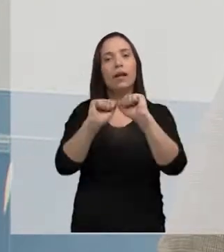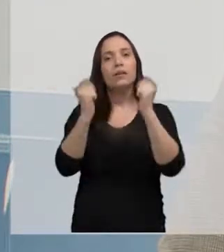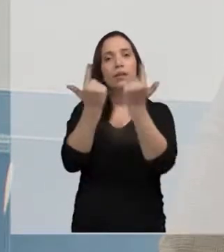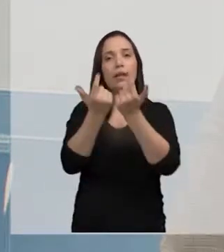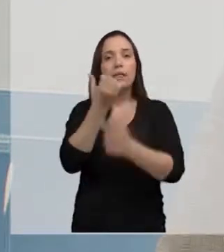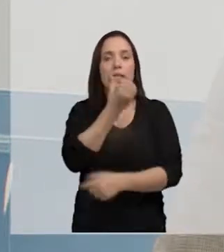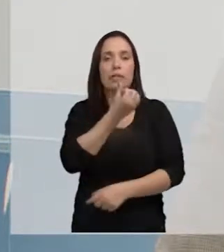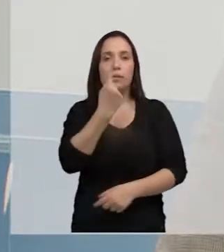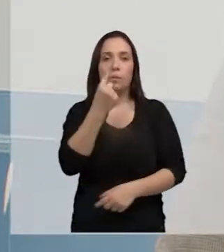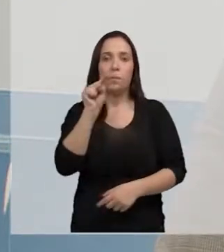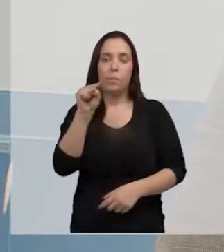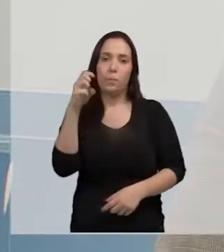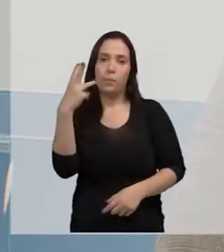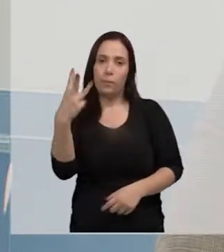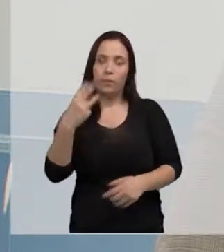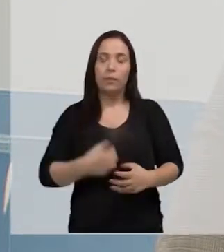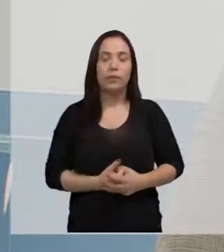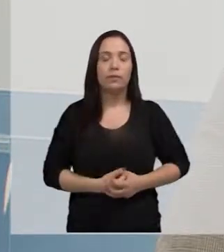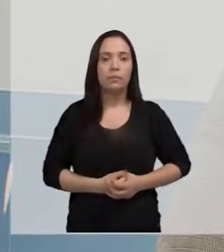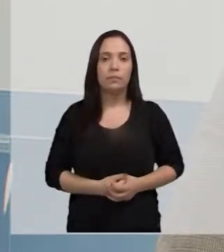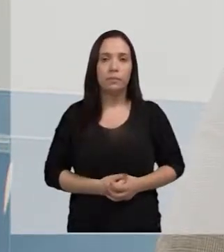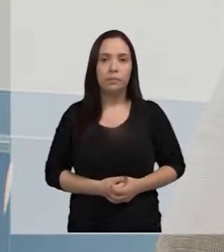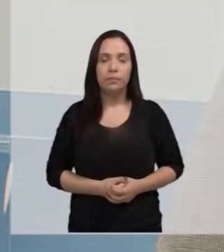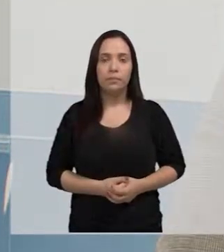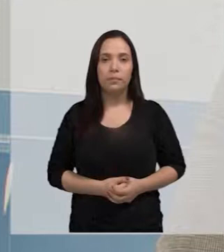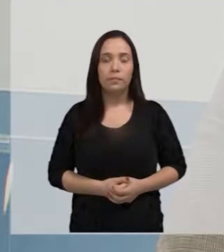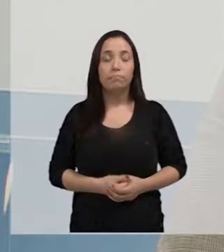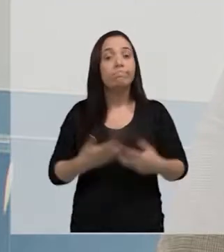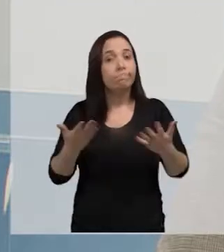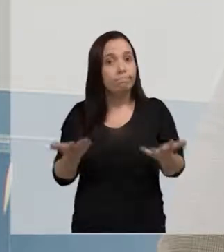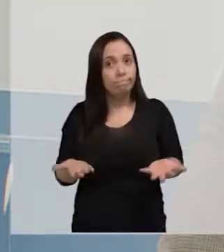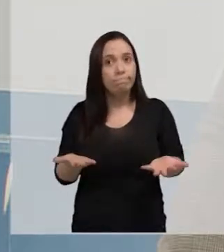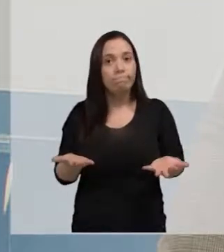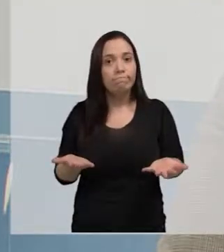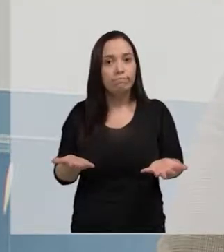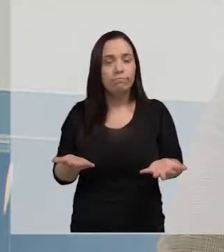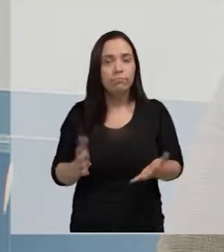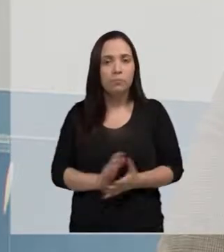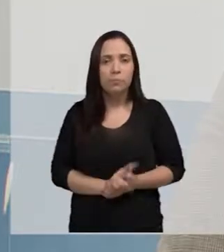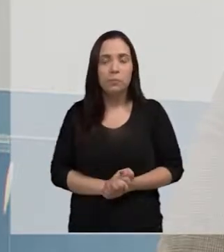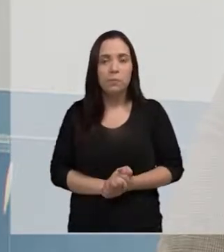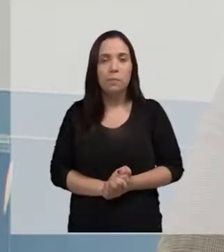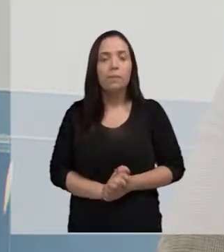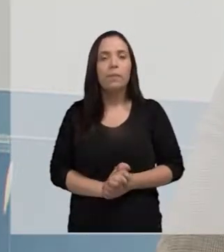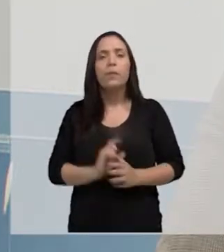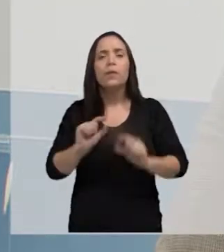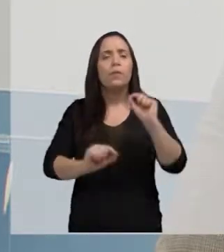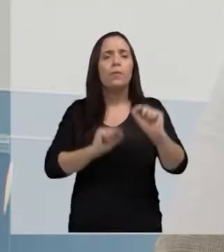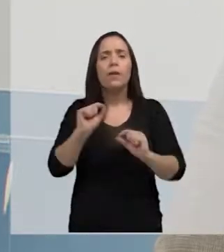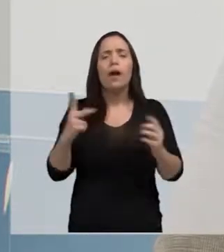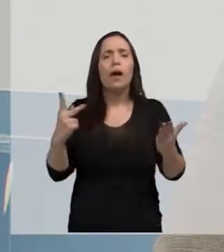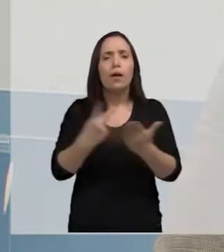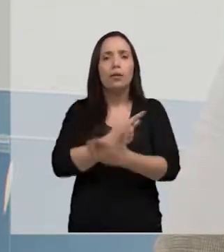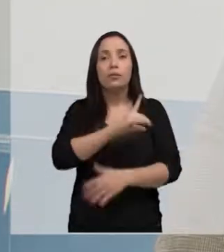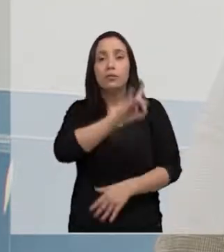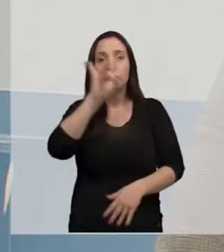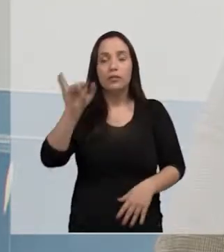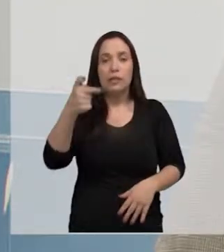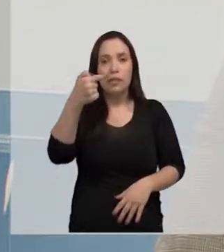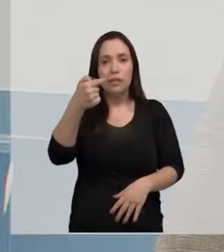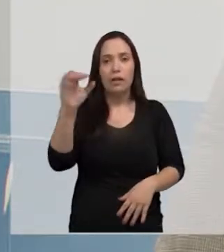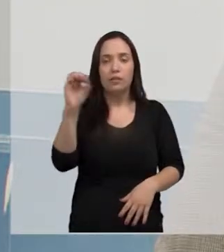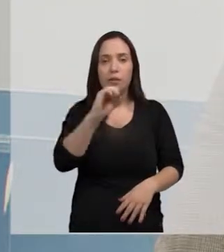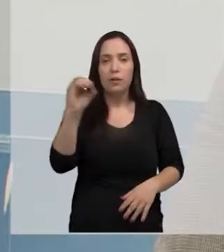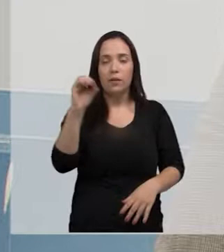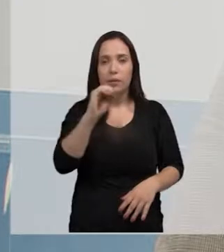e na sua TV Assembleia, canal 61.3. Olha, o que aconteceu no dia